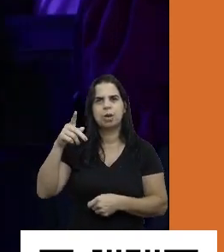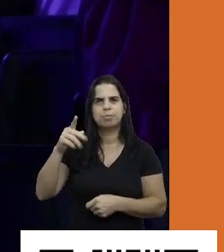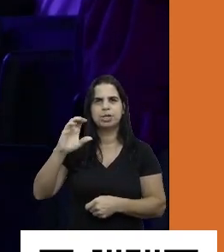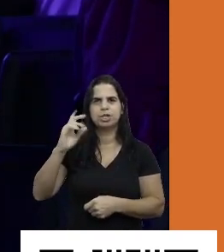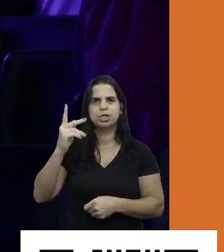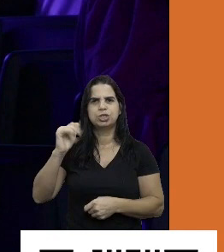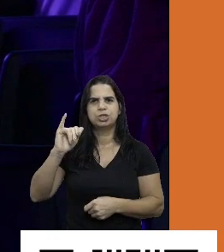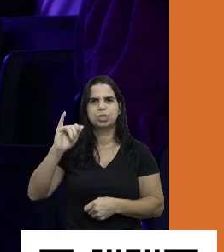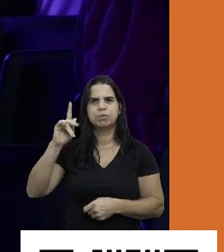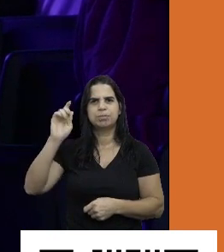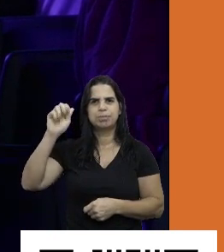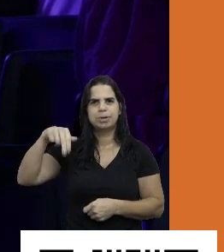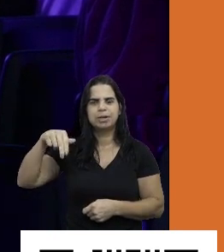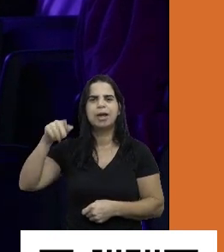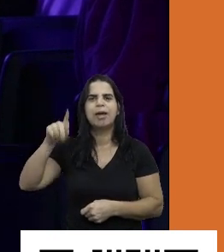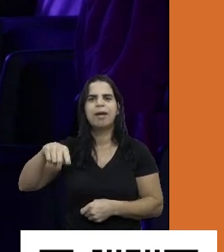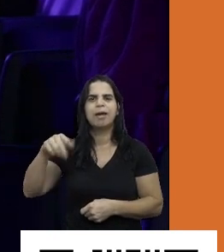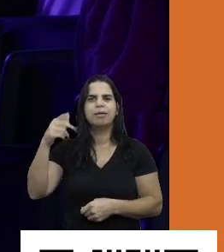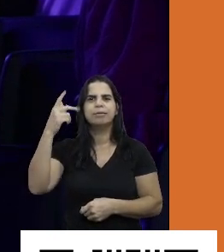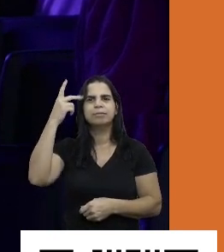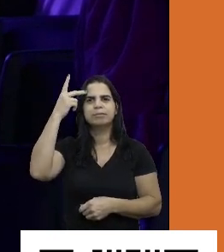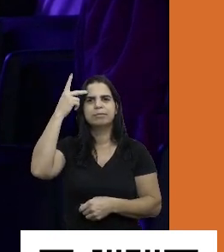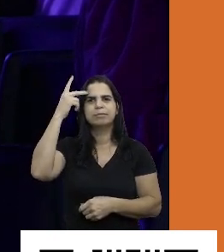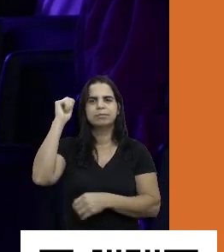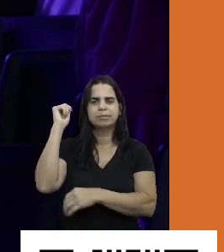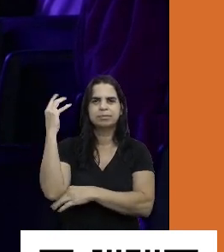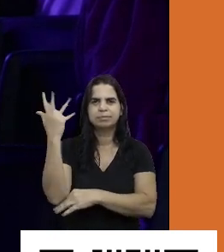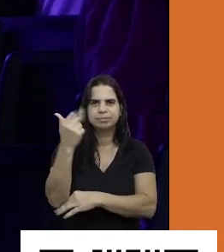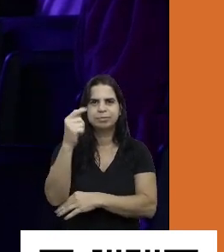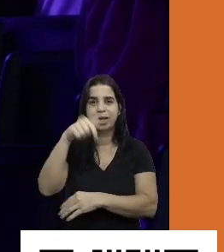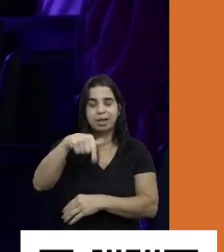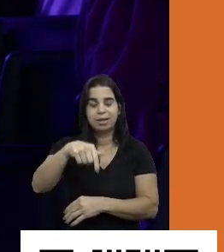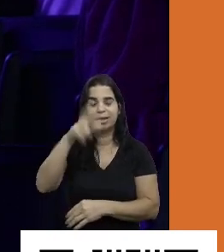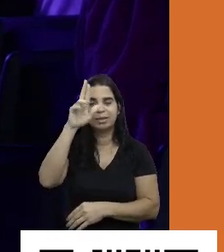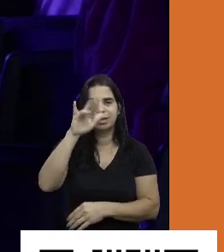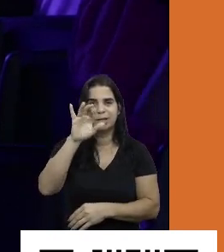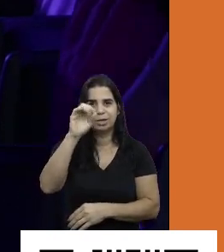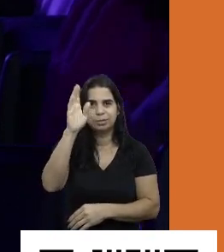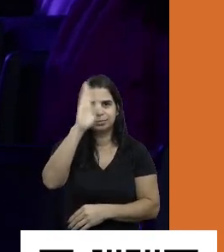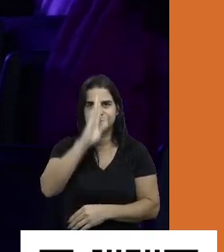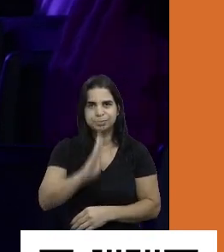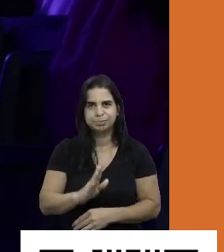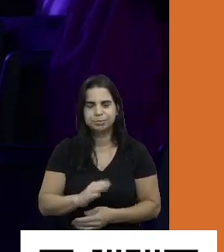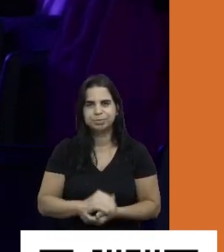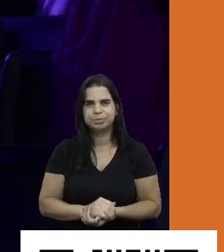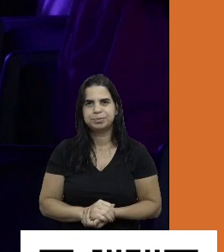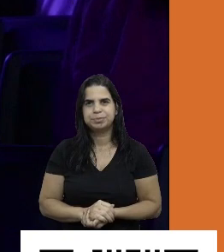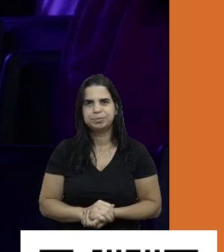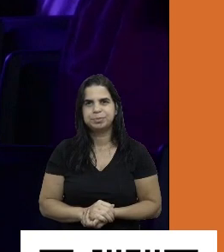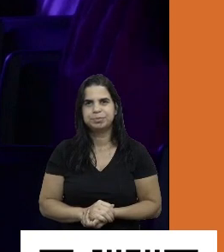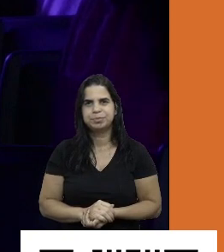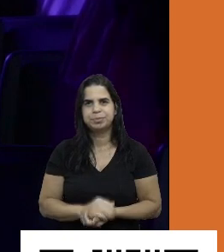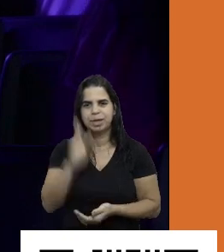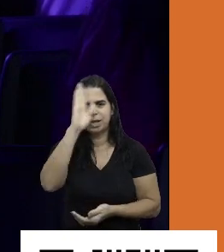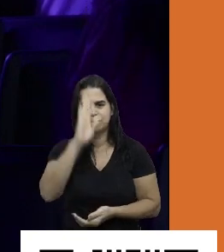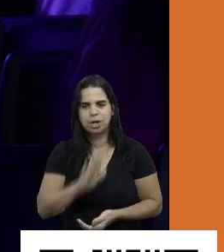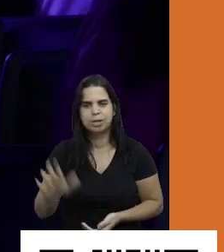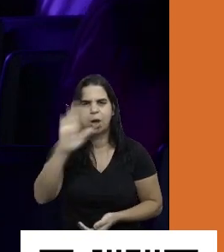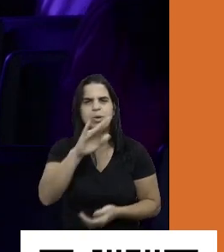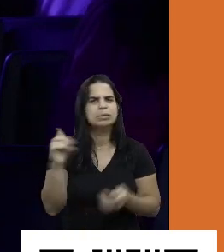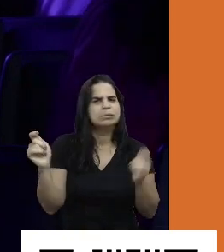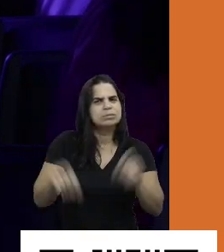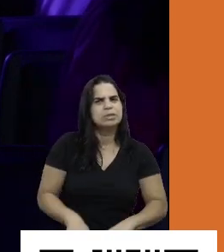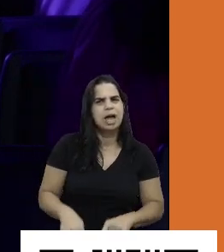aspas dropship Nacional na realidade não existe entre aspas eu queria saber se era possível fazer uma iar